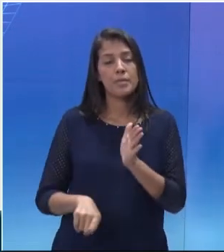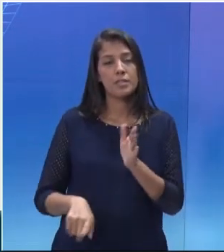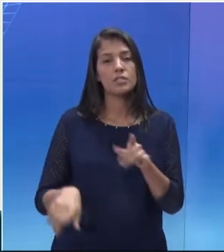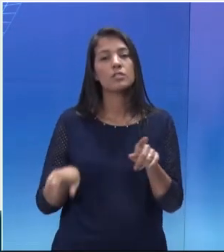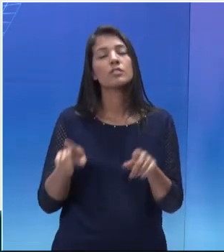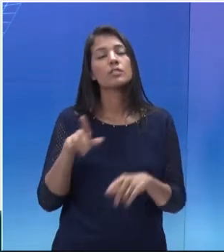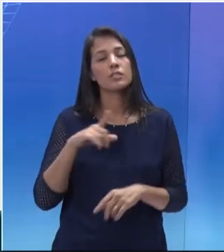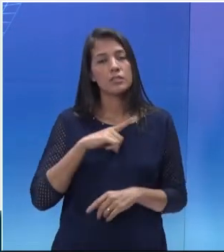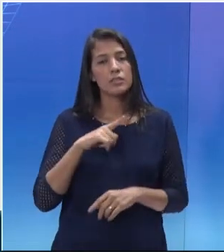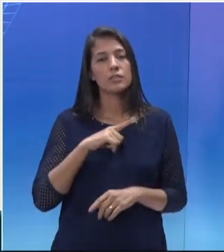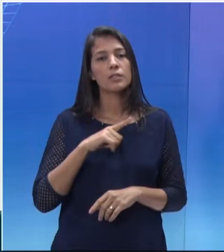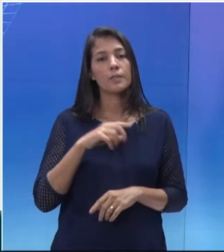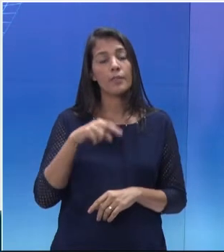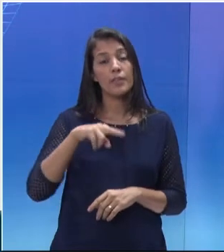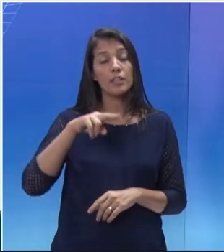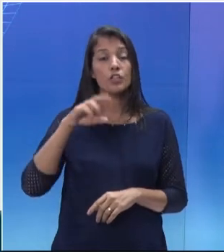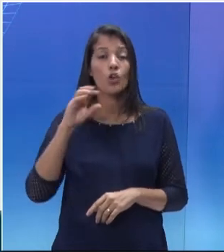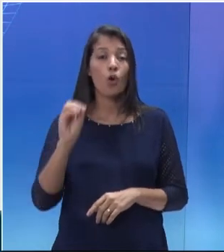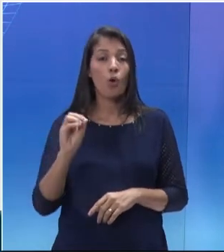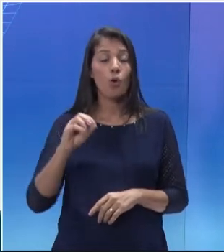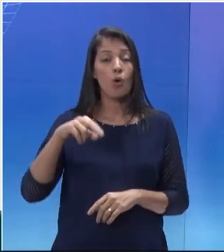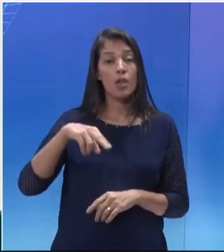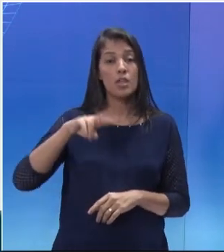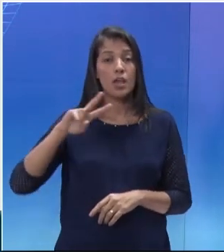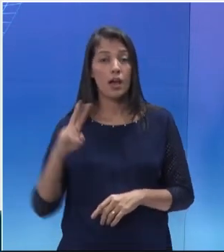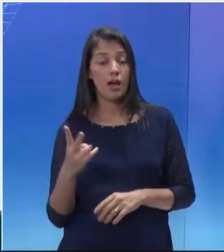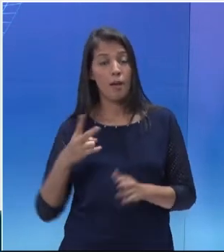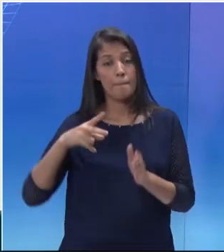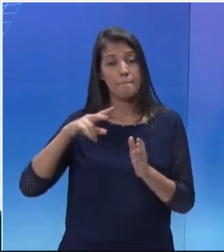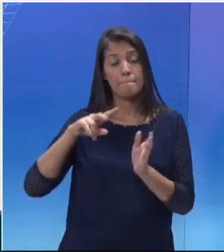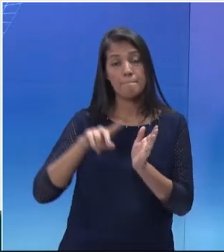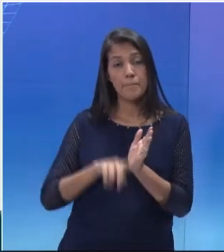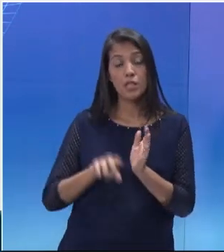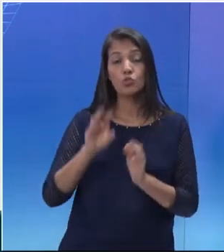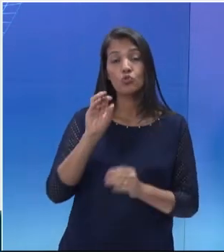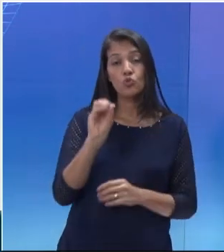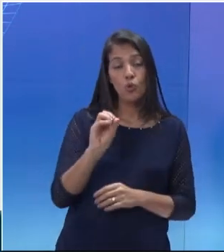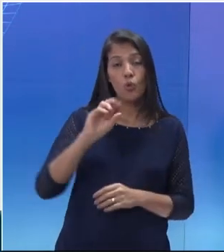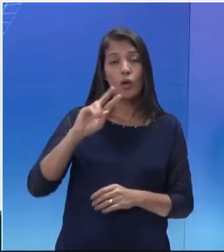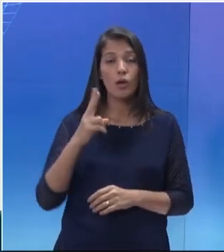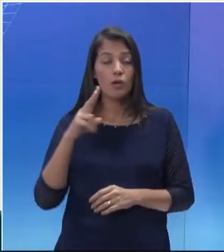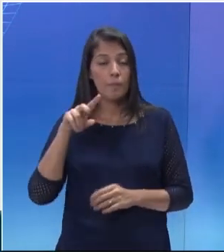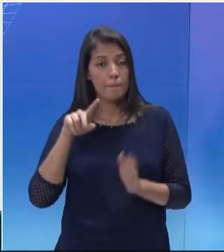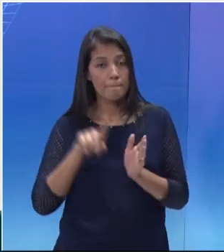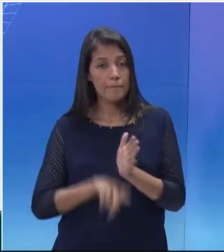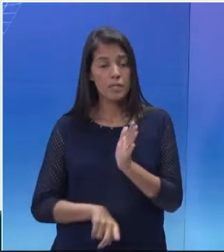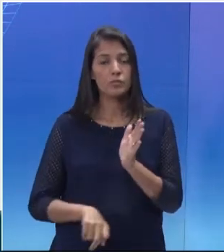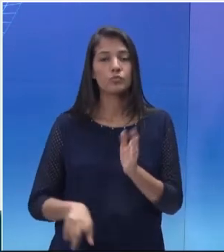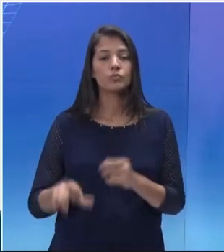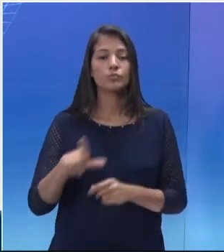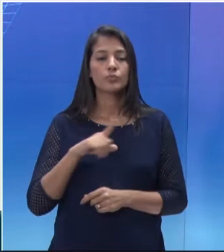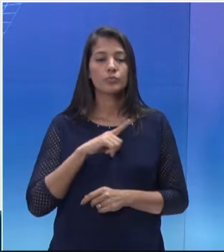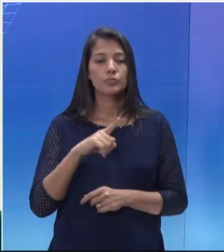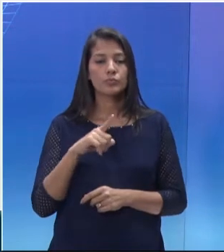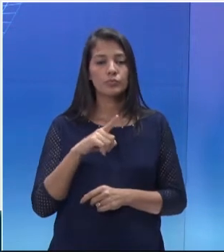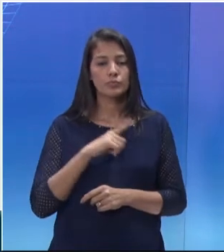reacional NaOH, Na+, OH-, que com certeza está